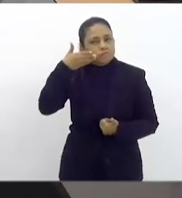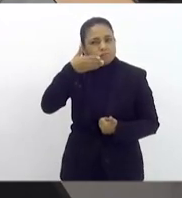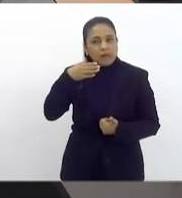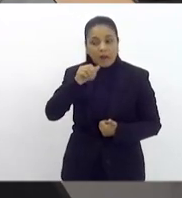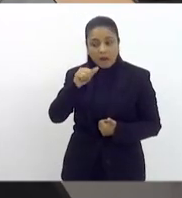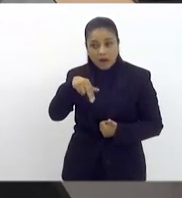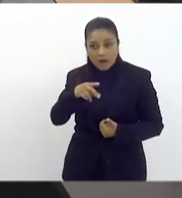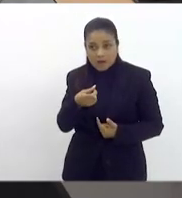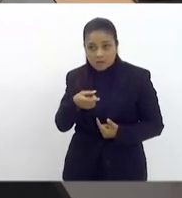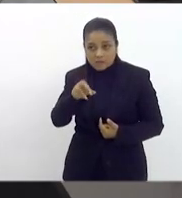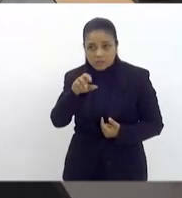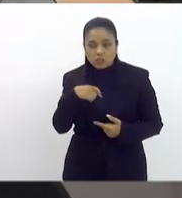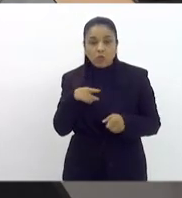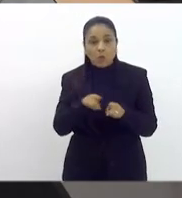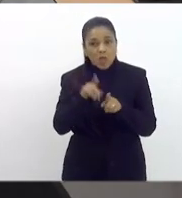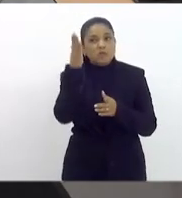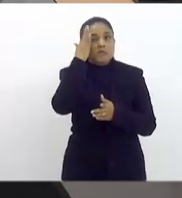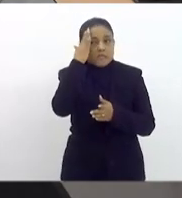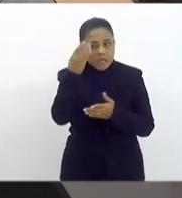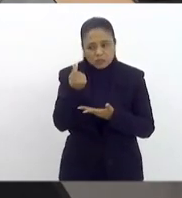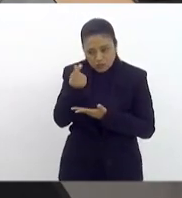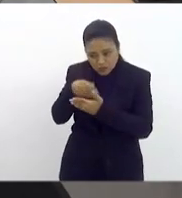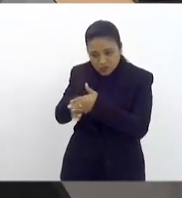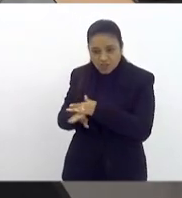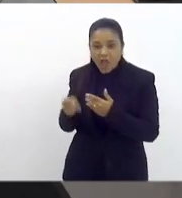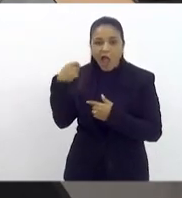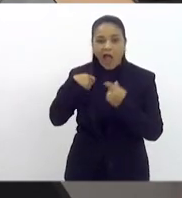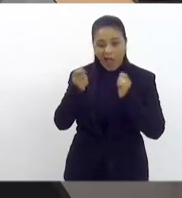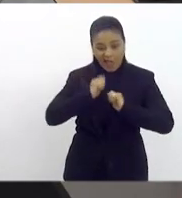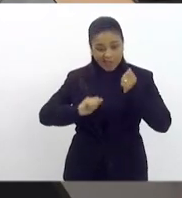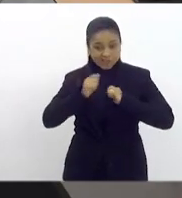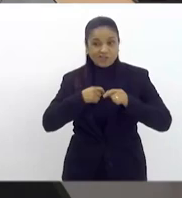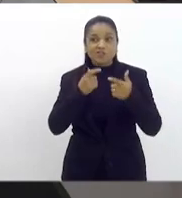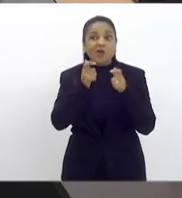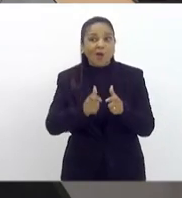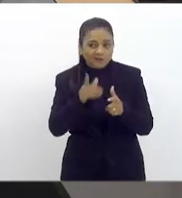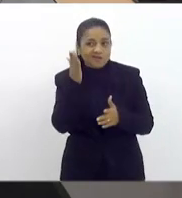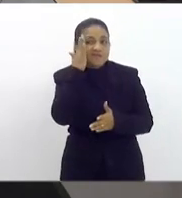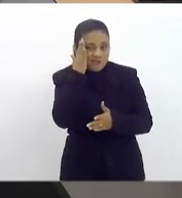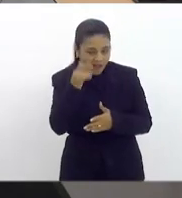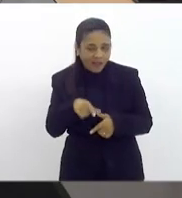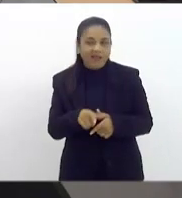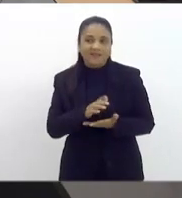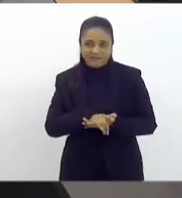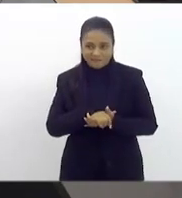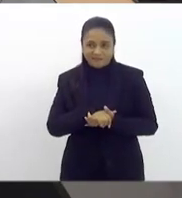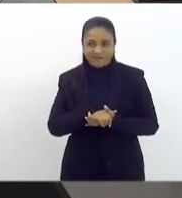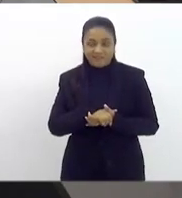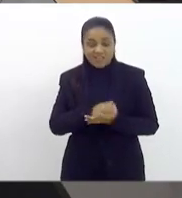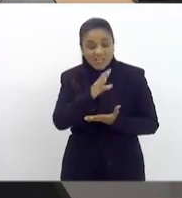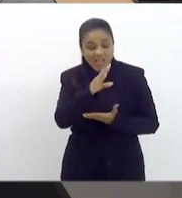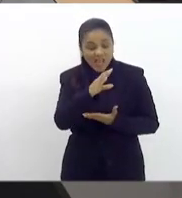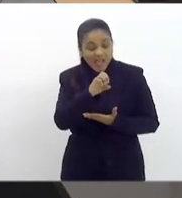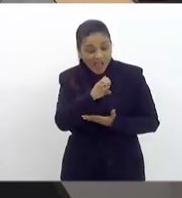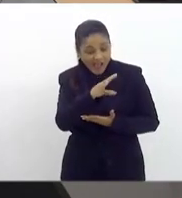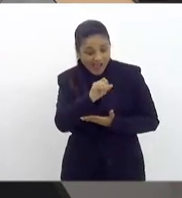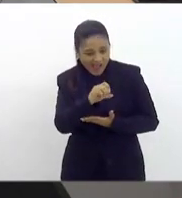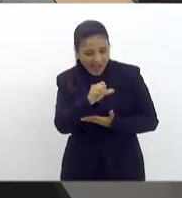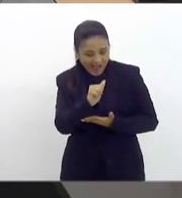o dinheiro desse artista está hoje. Está na XP. É isso aí. O ECAD investe na XP. É o que eu